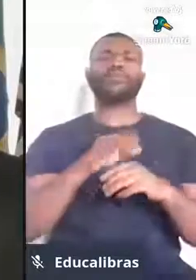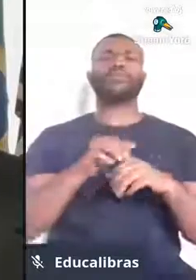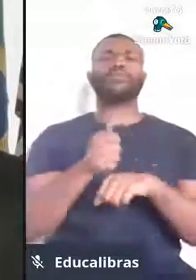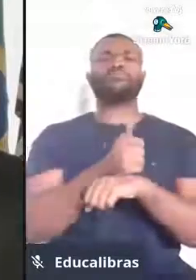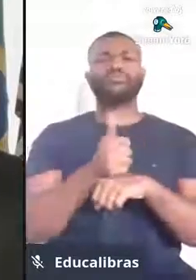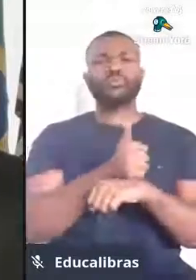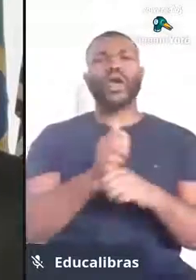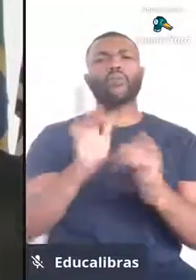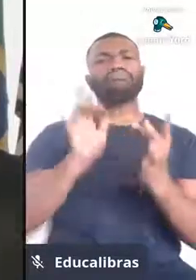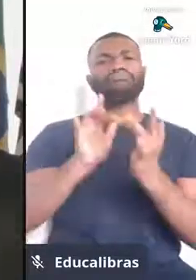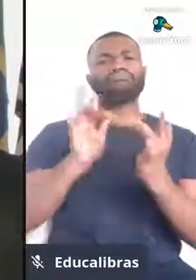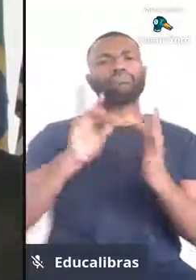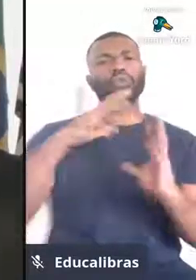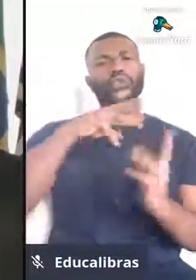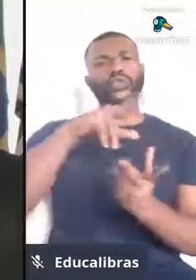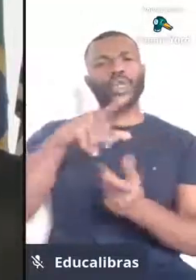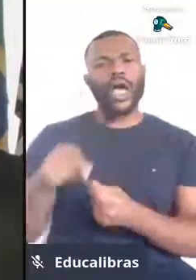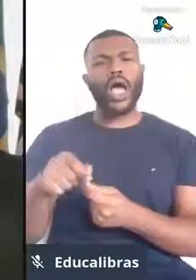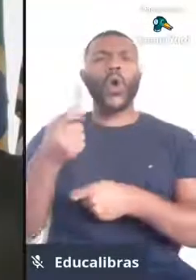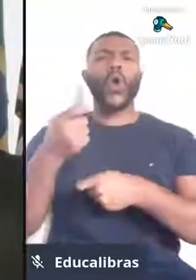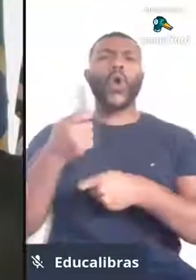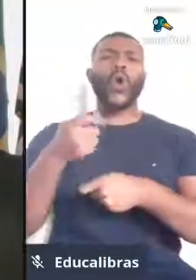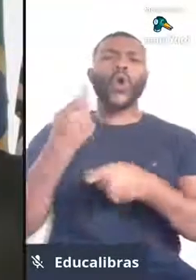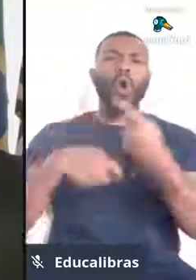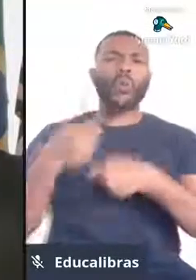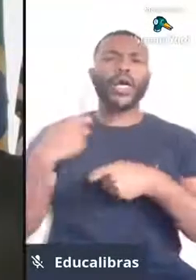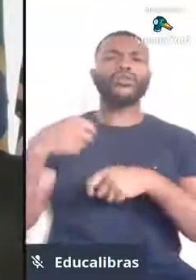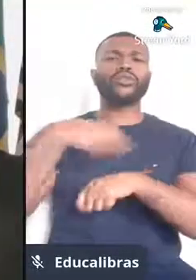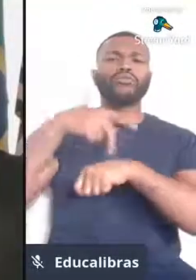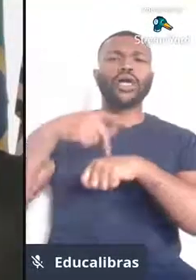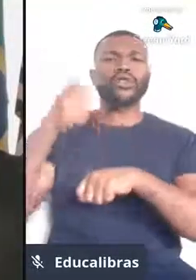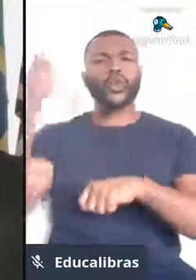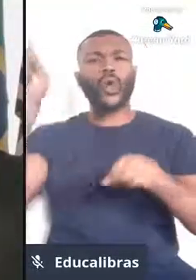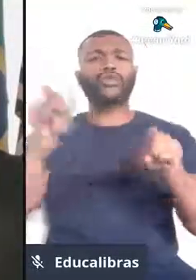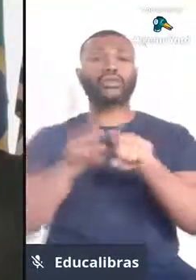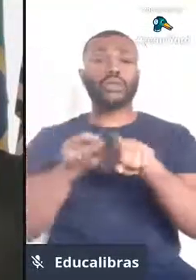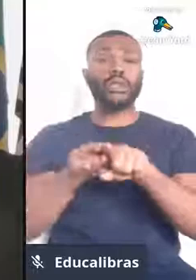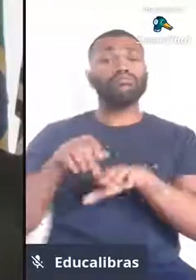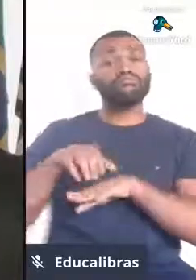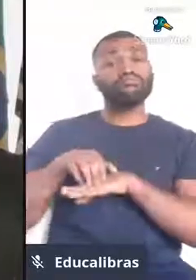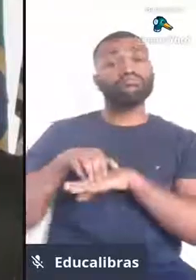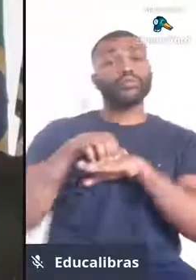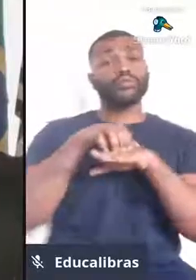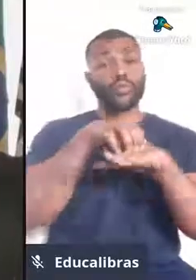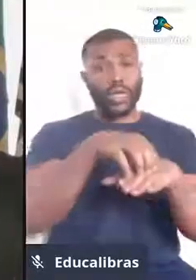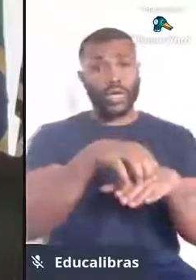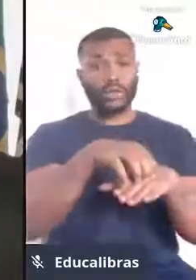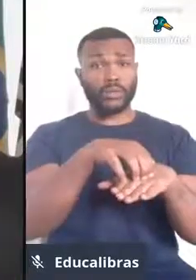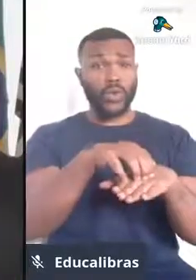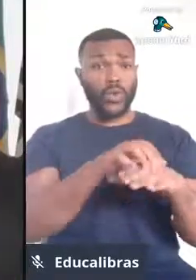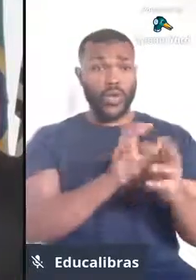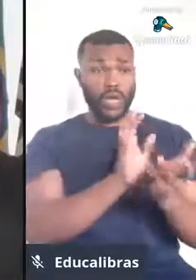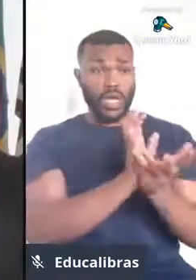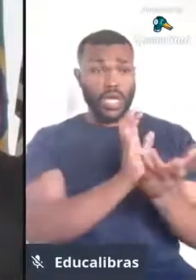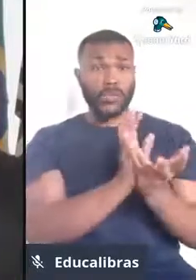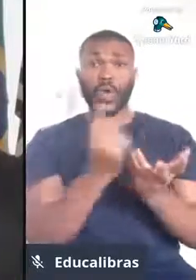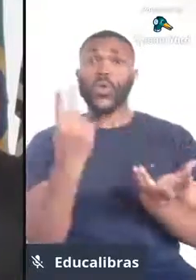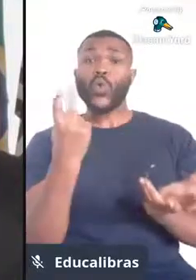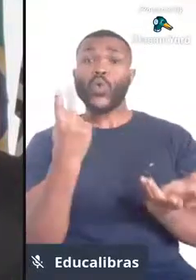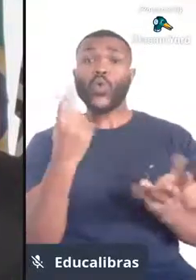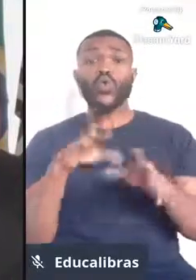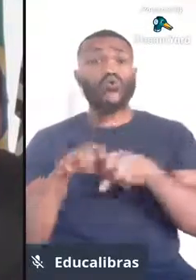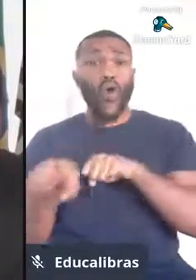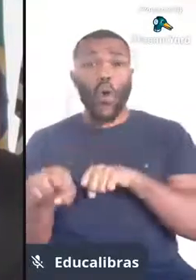turismo. Eu costumo até brincar para a equipe que o único que não cursou relações internacionais aqui sou eu, né?